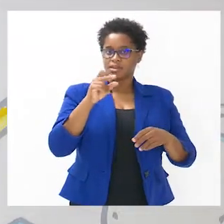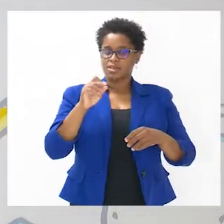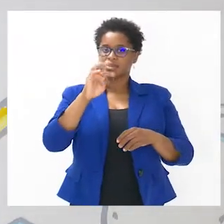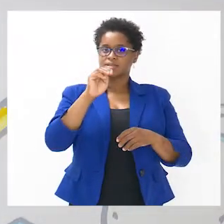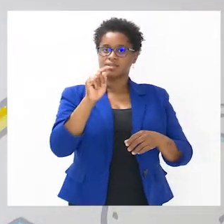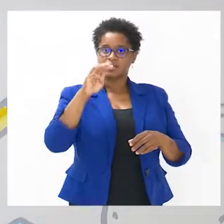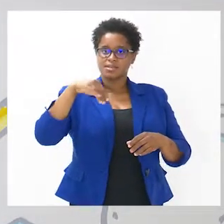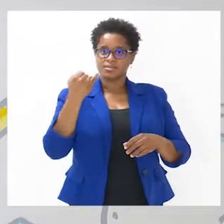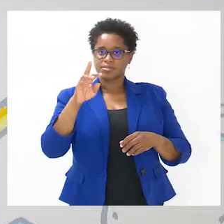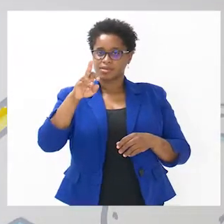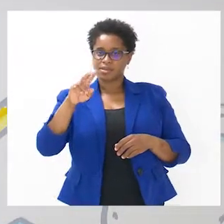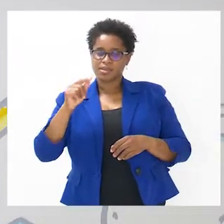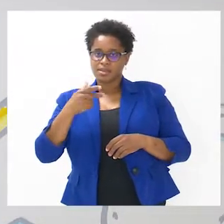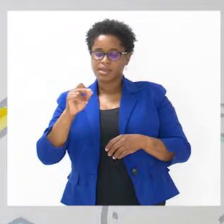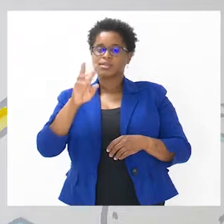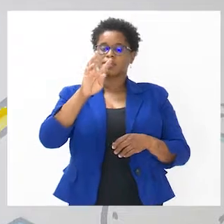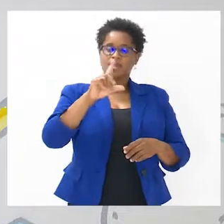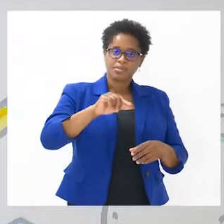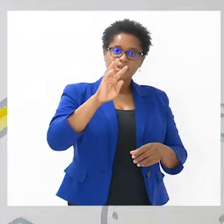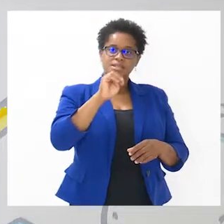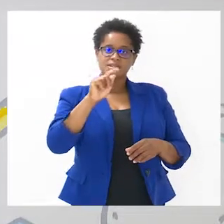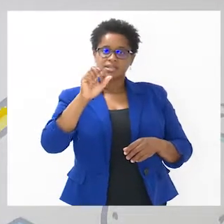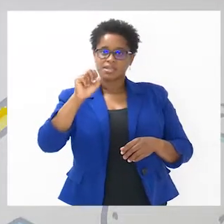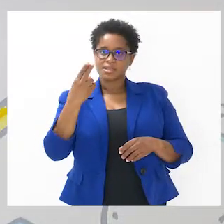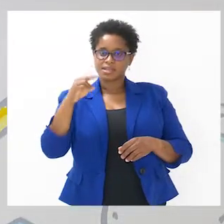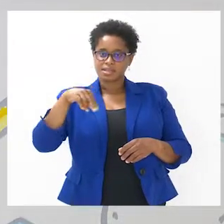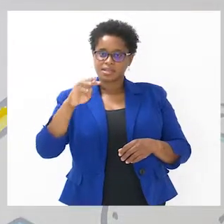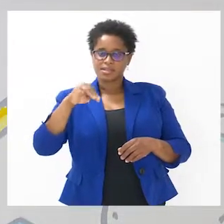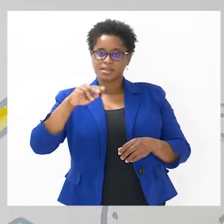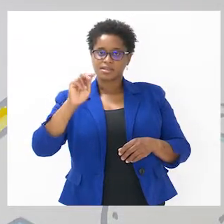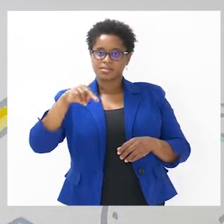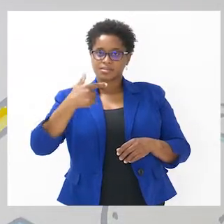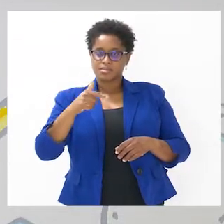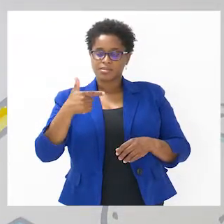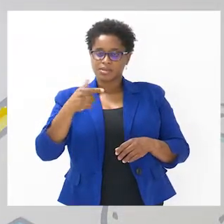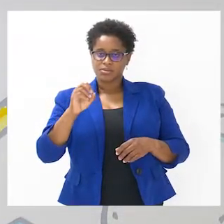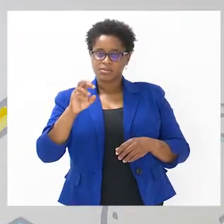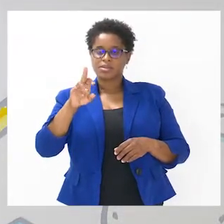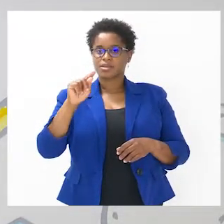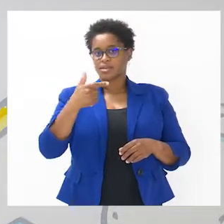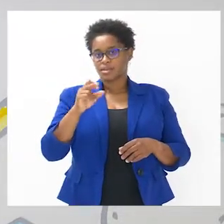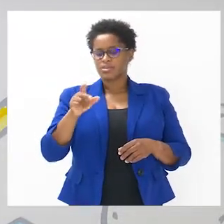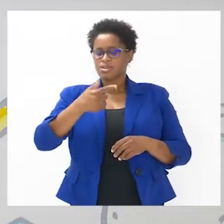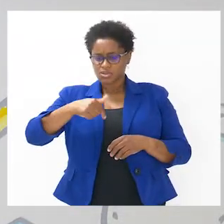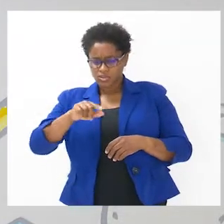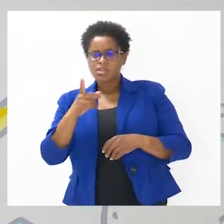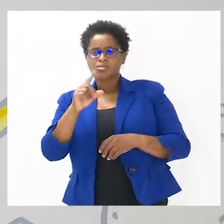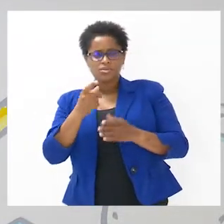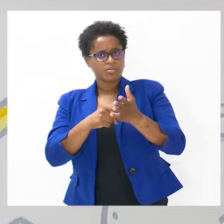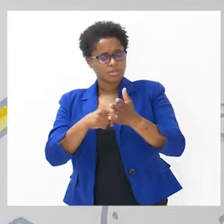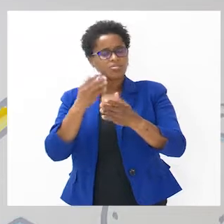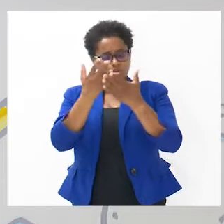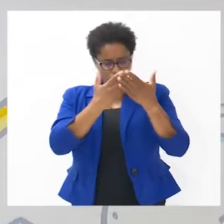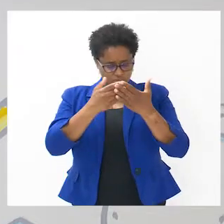reta, semirreta e segmento de reta, que nós vamos também precisar para